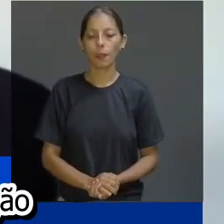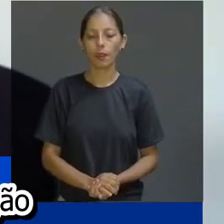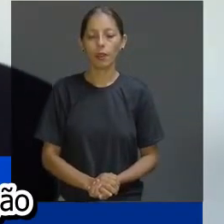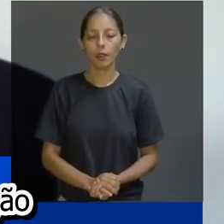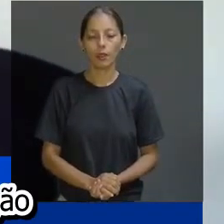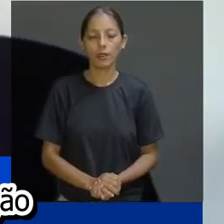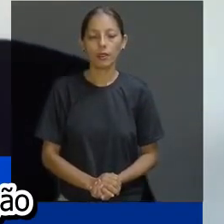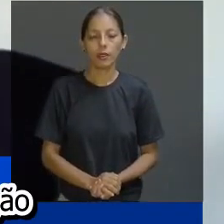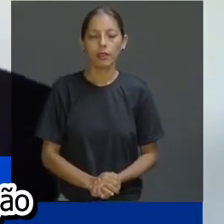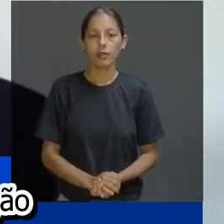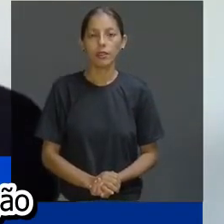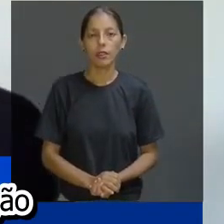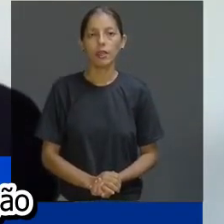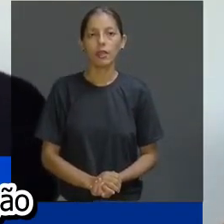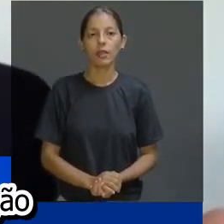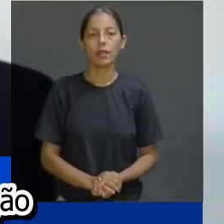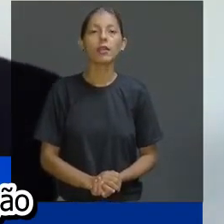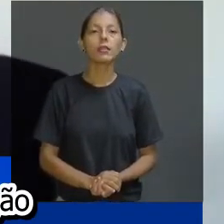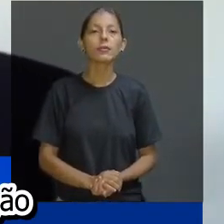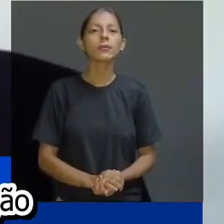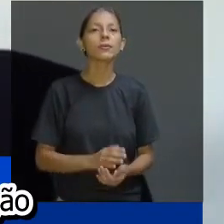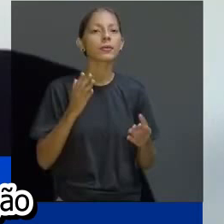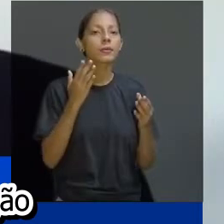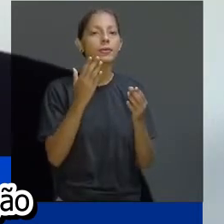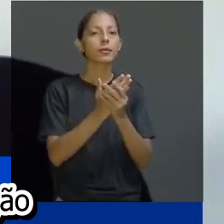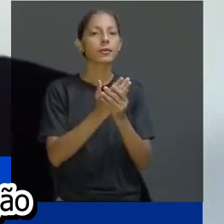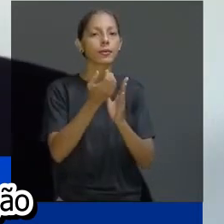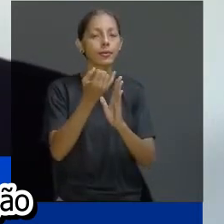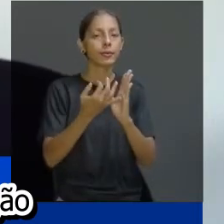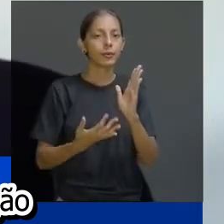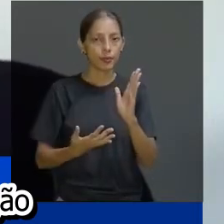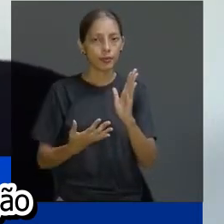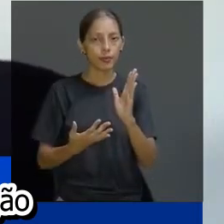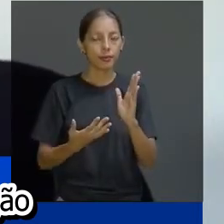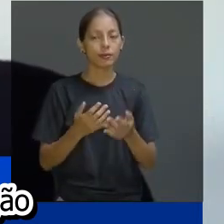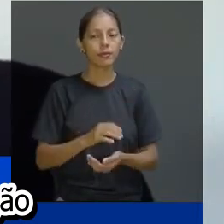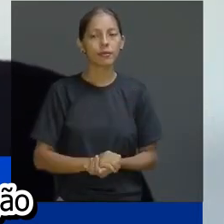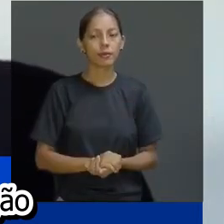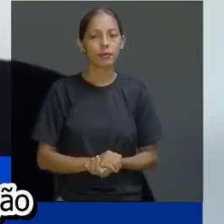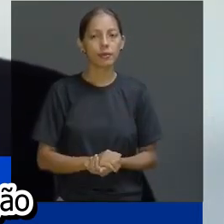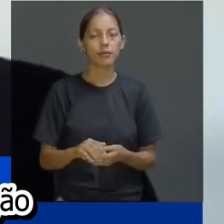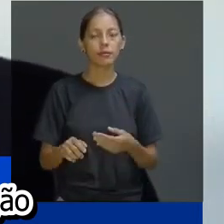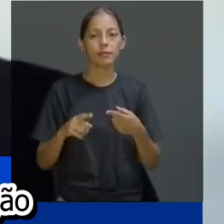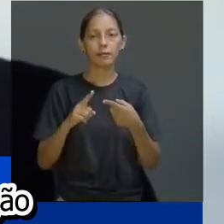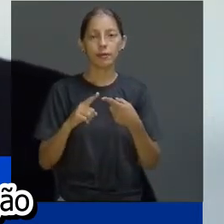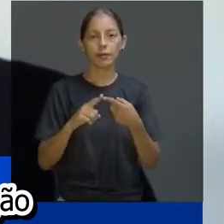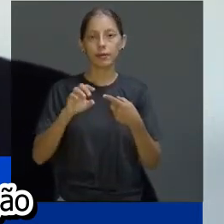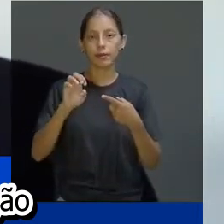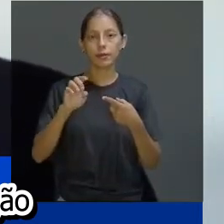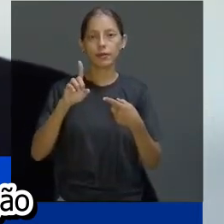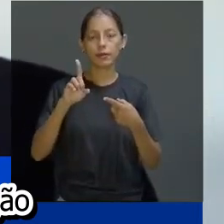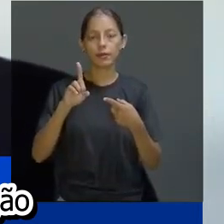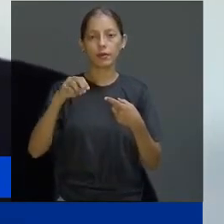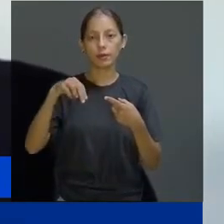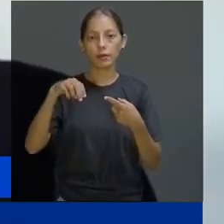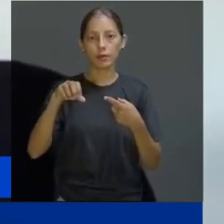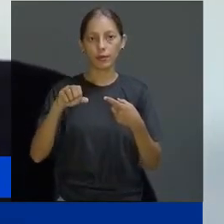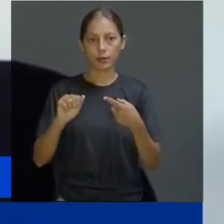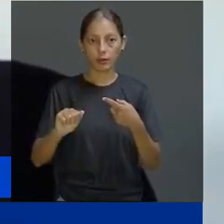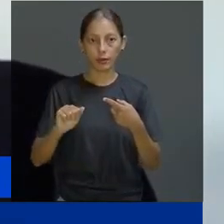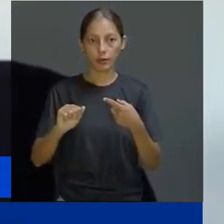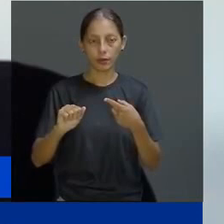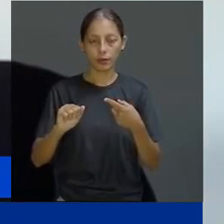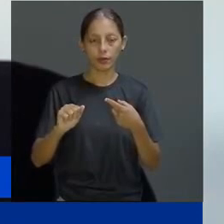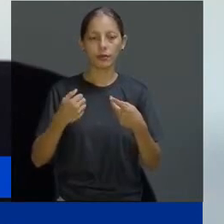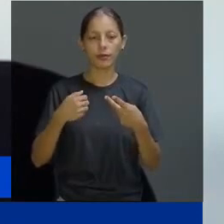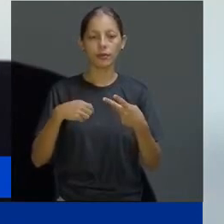Excelências, trata-se de embargos de declaração opostos por Edna Alzier contra acórdão